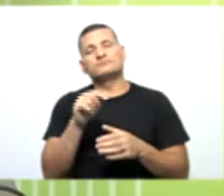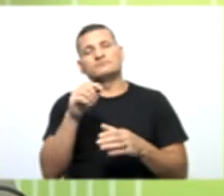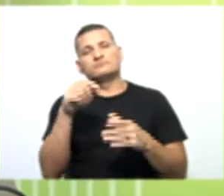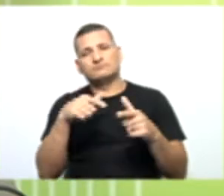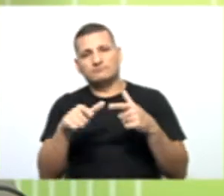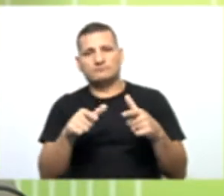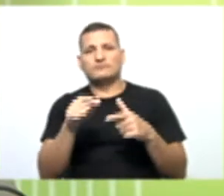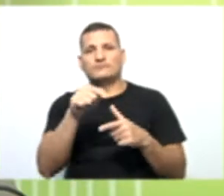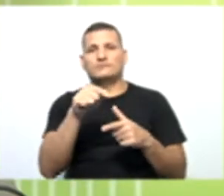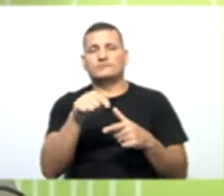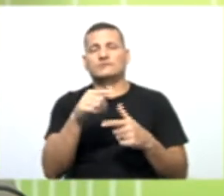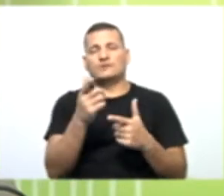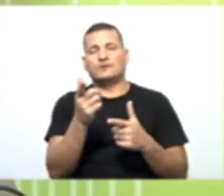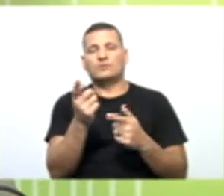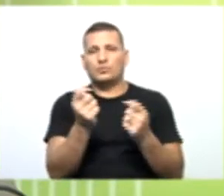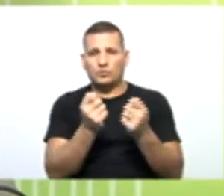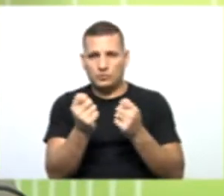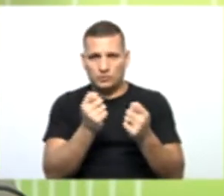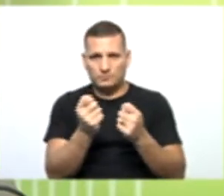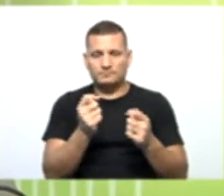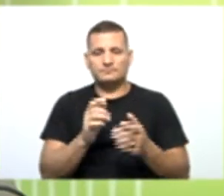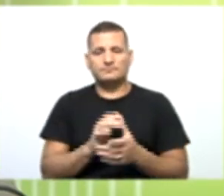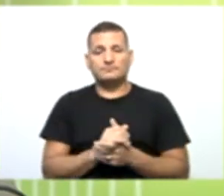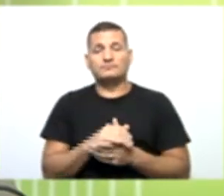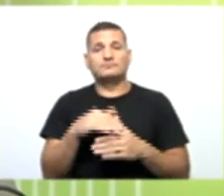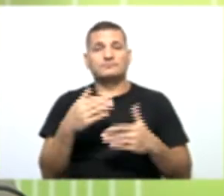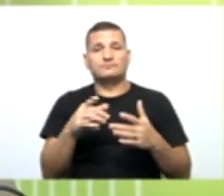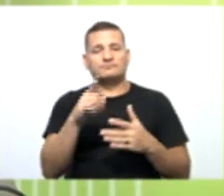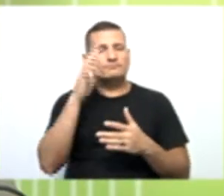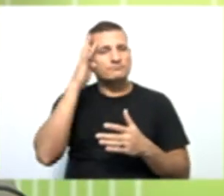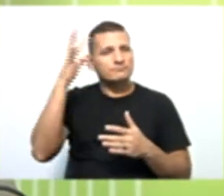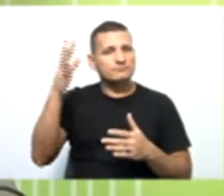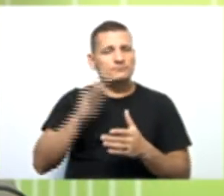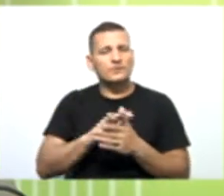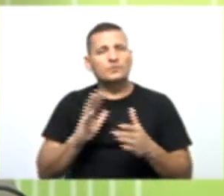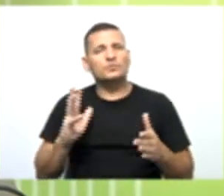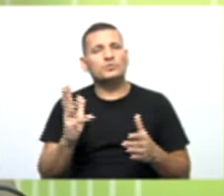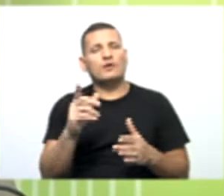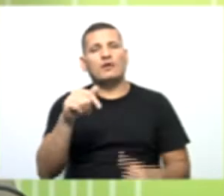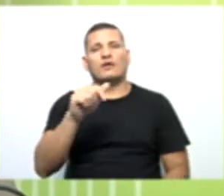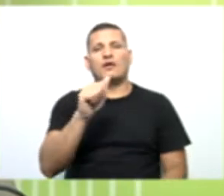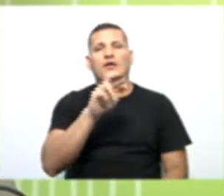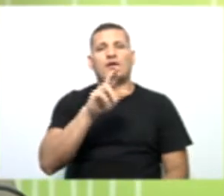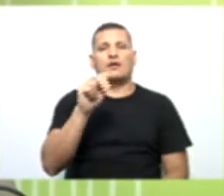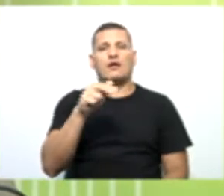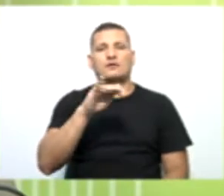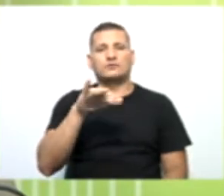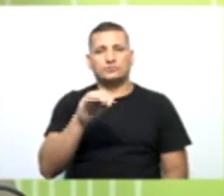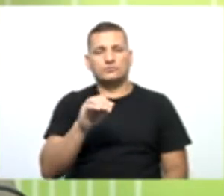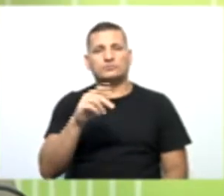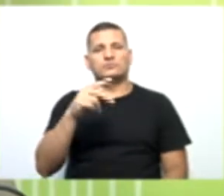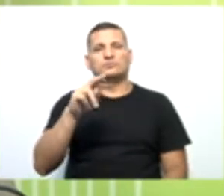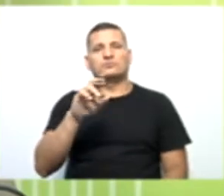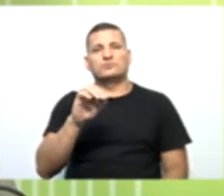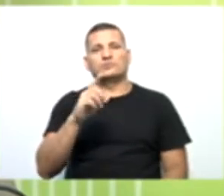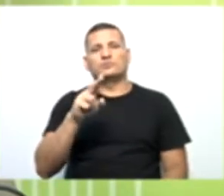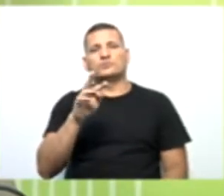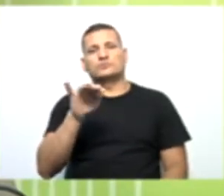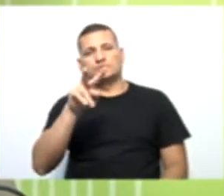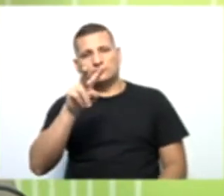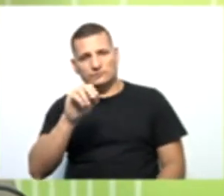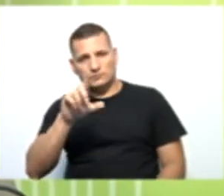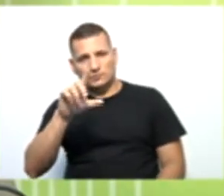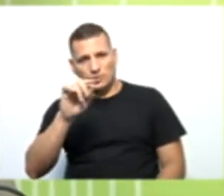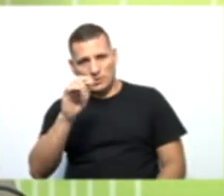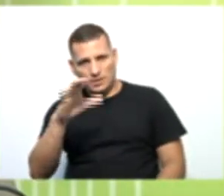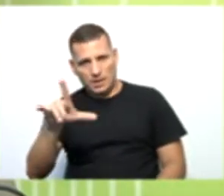atividade econômica. Então, imagine que tudo isso é um arranjo produtivo local. Ficou difícil?